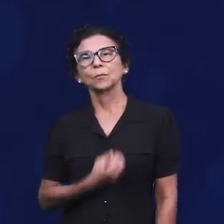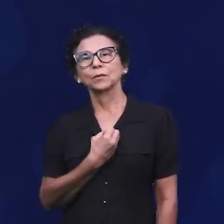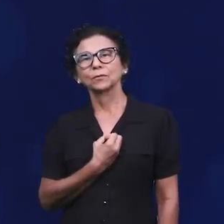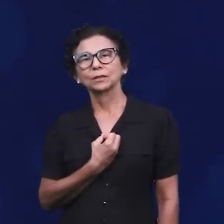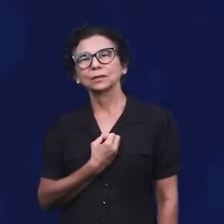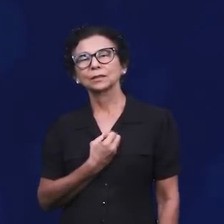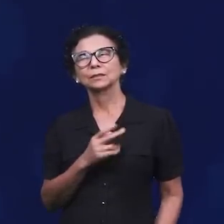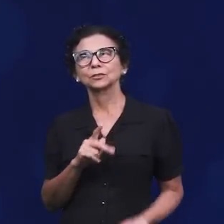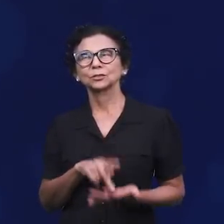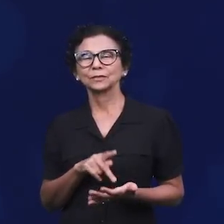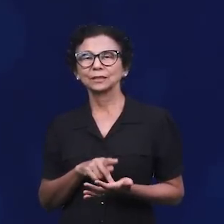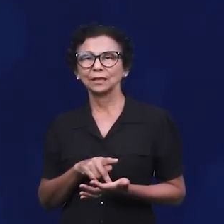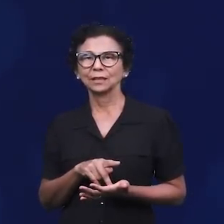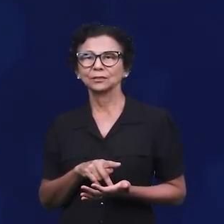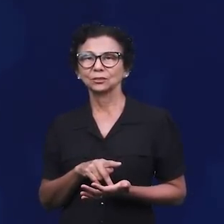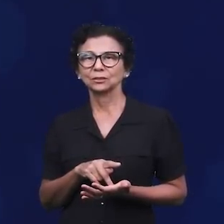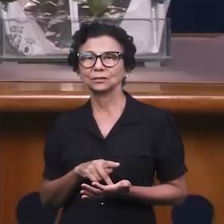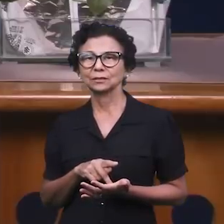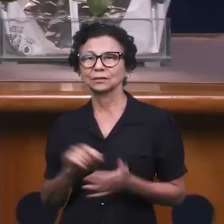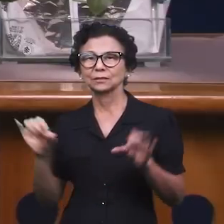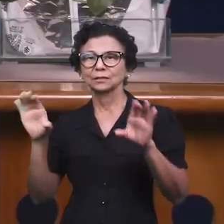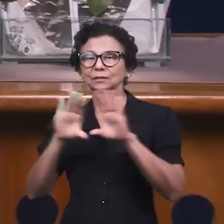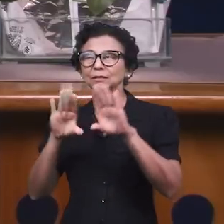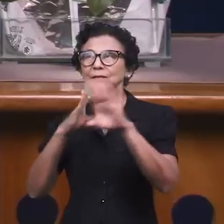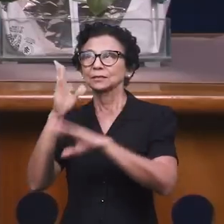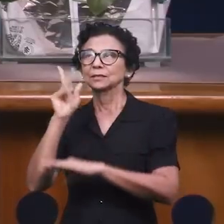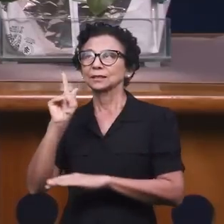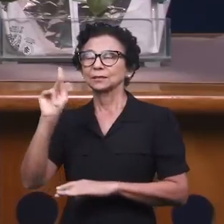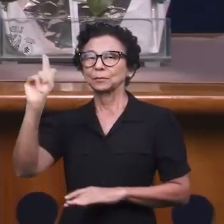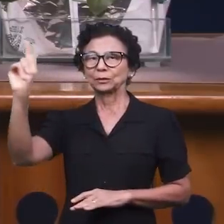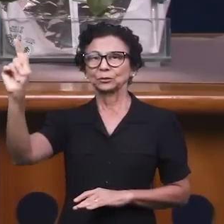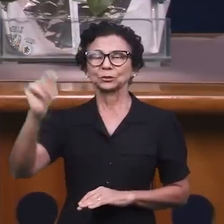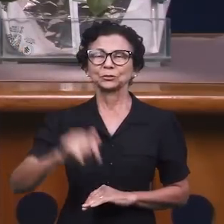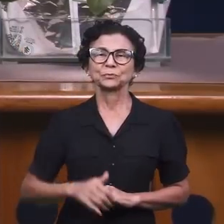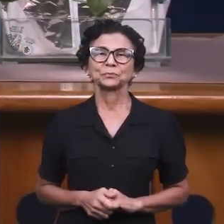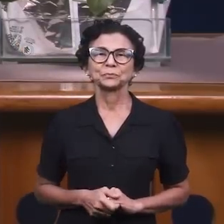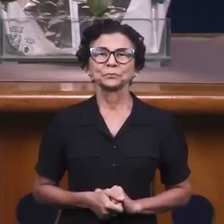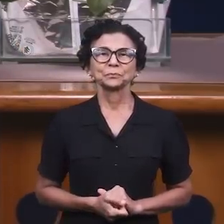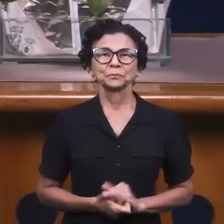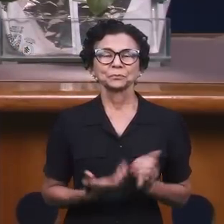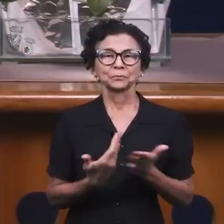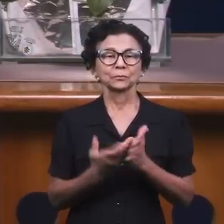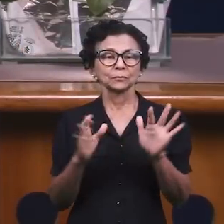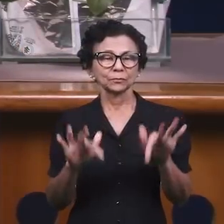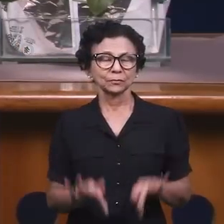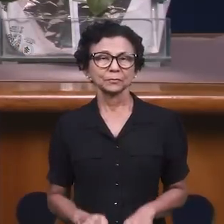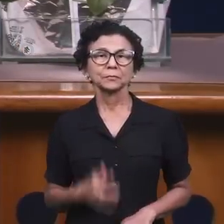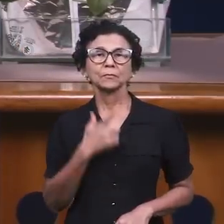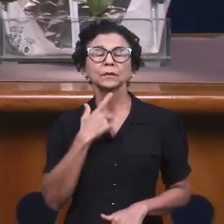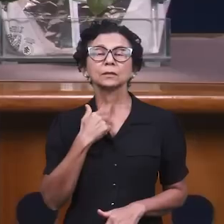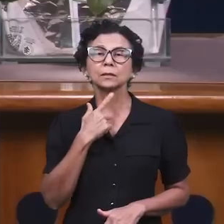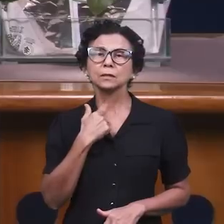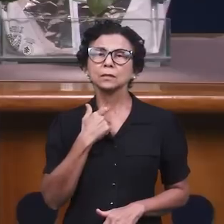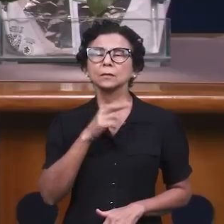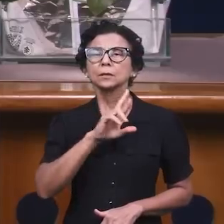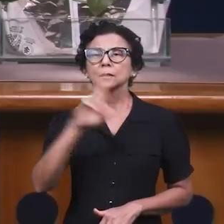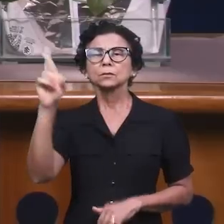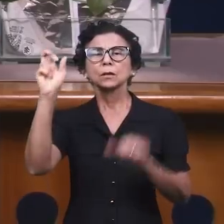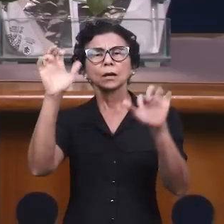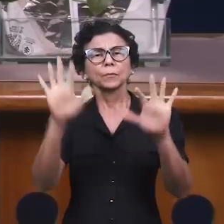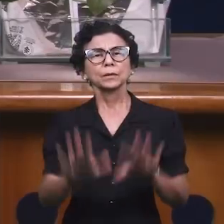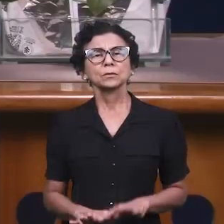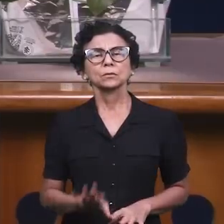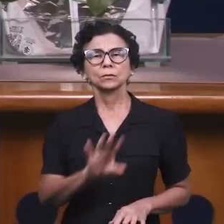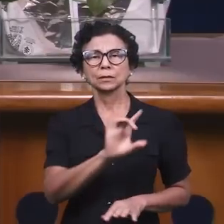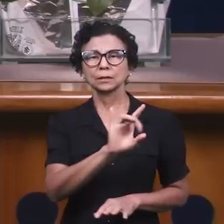breve viver na eternidade. E nós encerramos então aqui esta aula desejando que o Senhor abençoe a cada